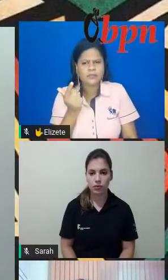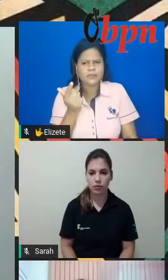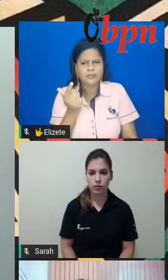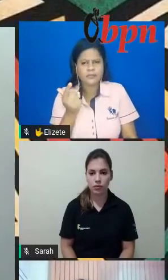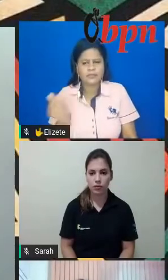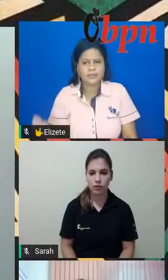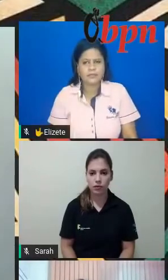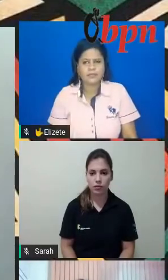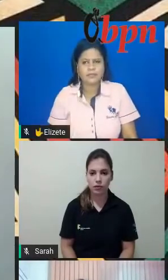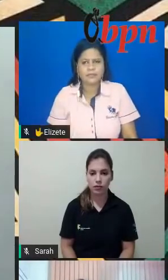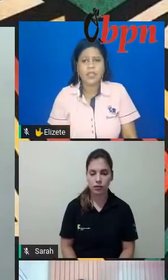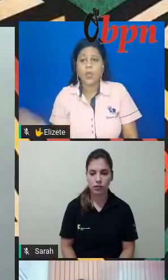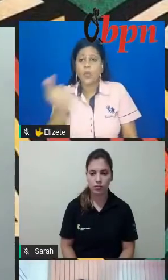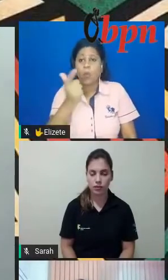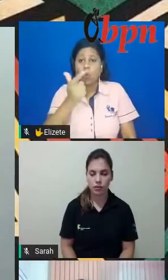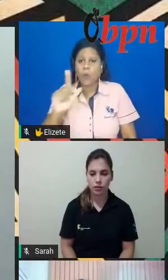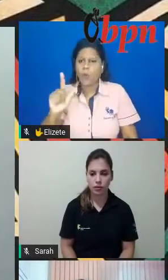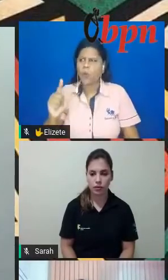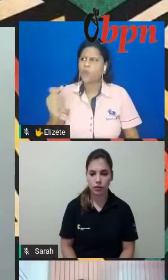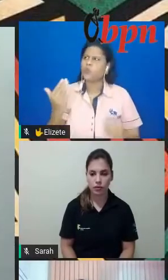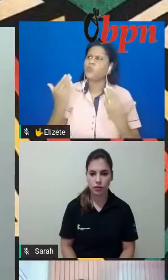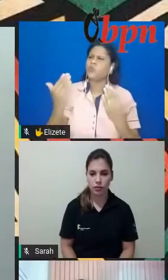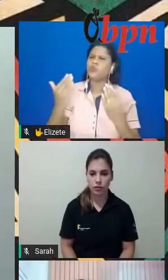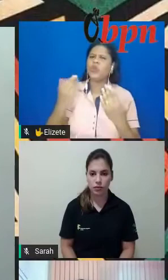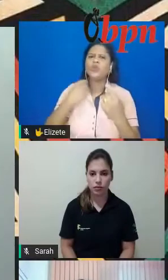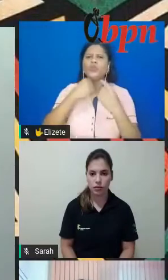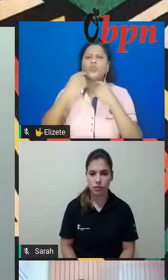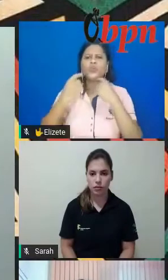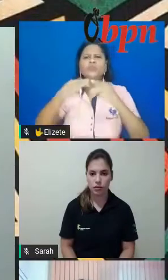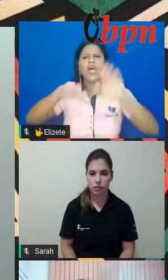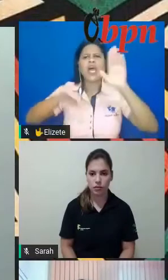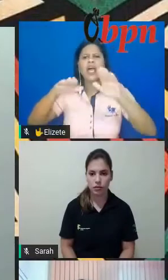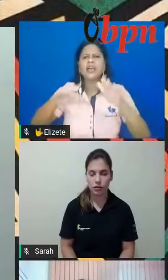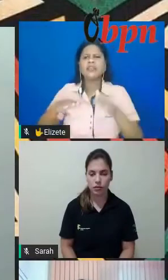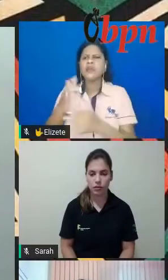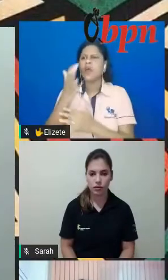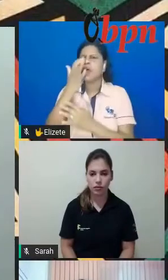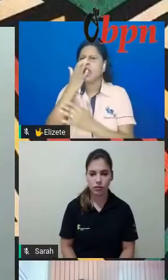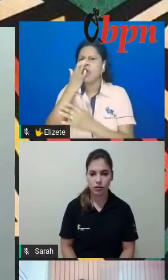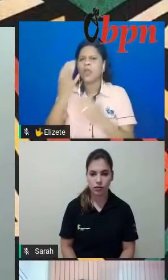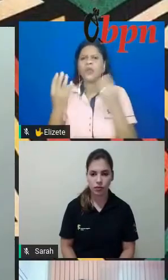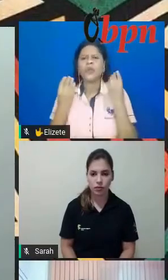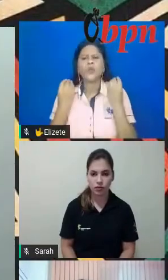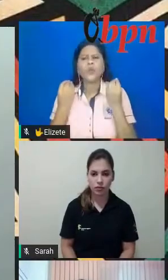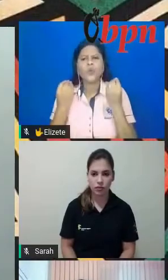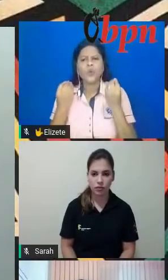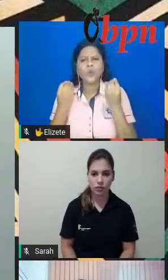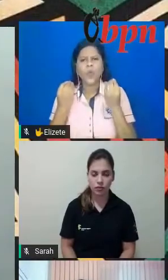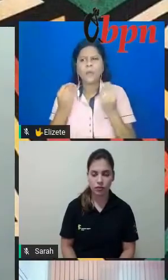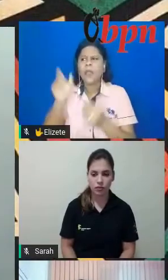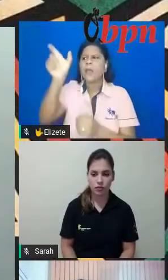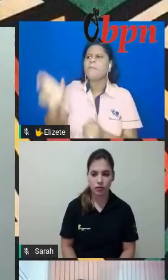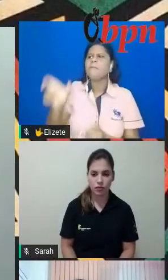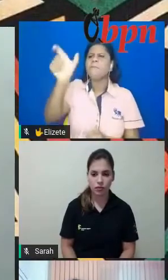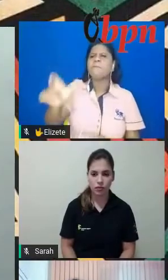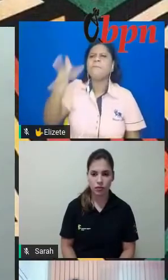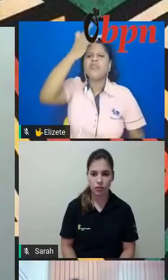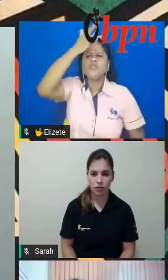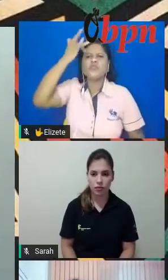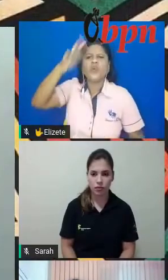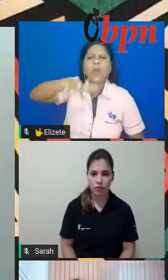um outro questionamento também, que às vezes até me admira, quando determinadas pessoas, inclusive pessoas da área da